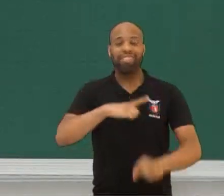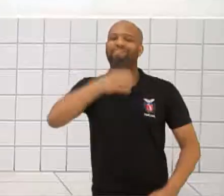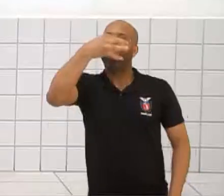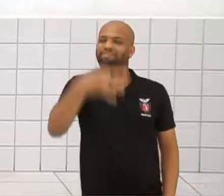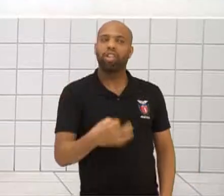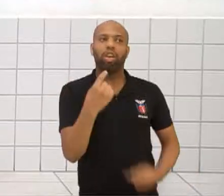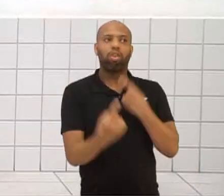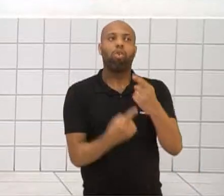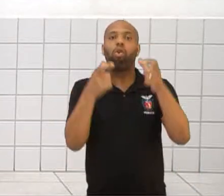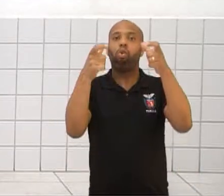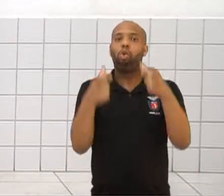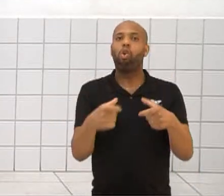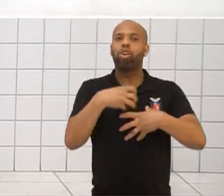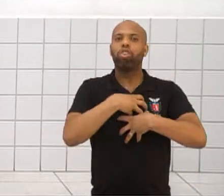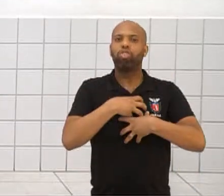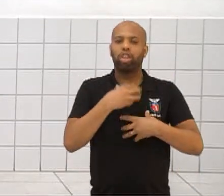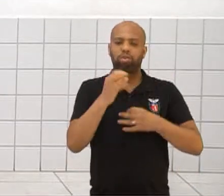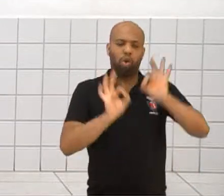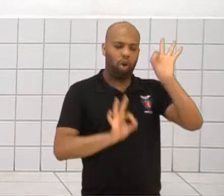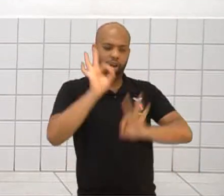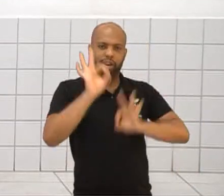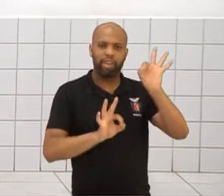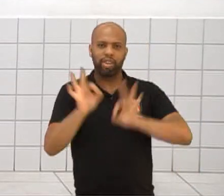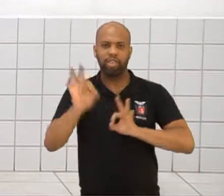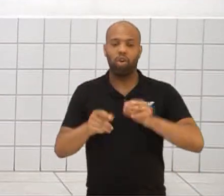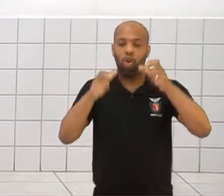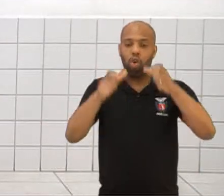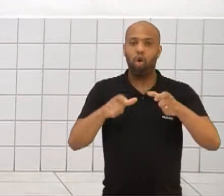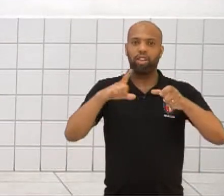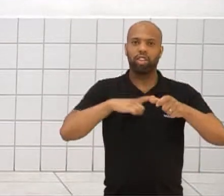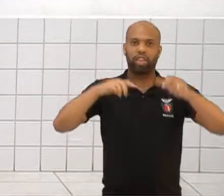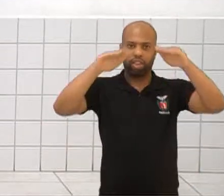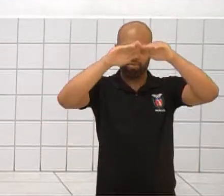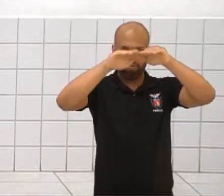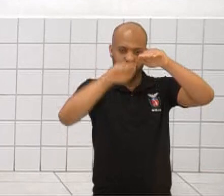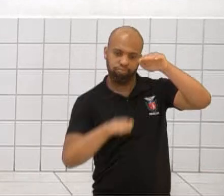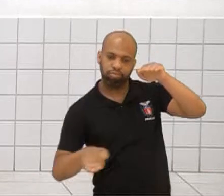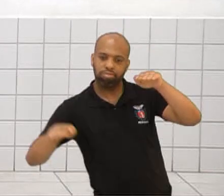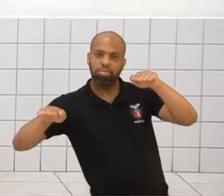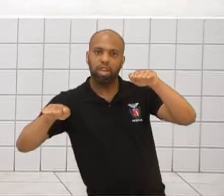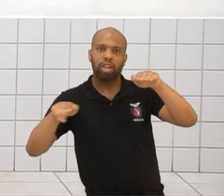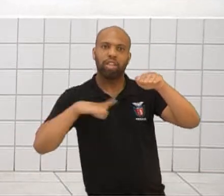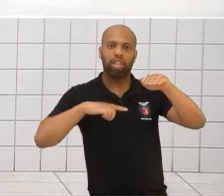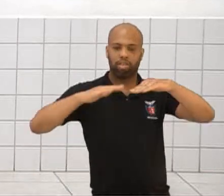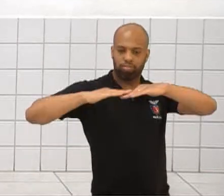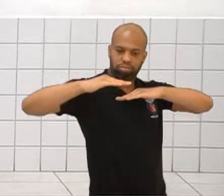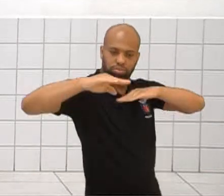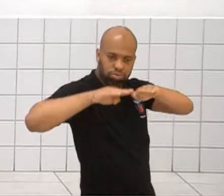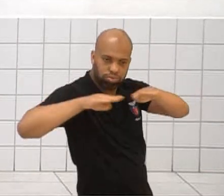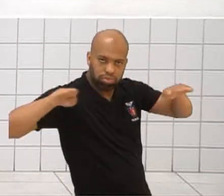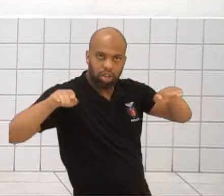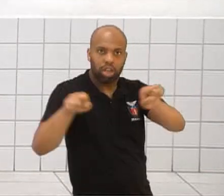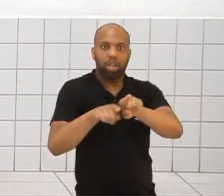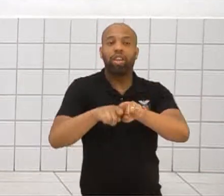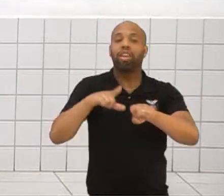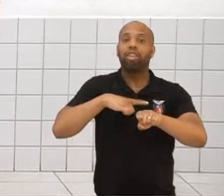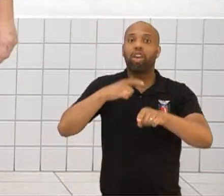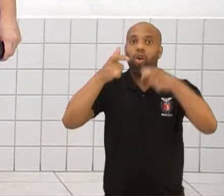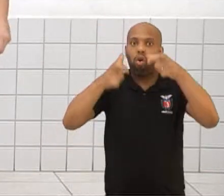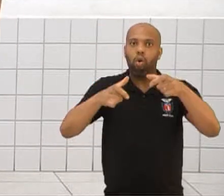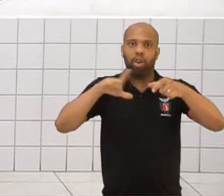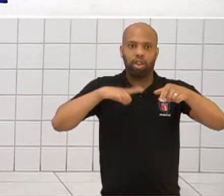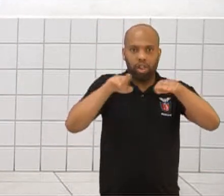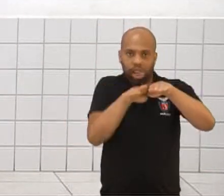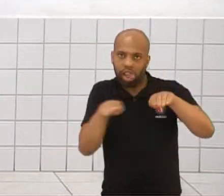exatamente qual é a distribuição das áreas mais baixas do nosso estado, áreas mais planálticas e áreas de